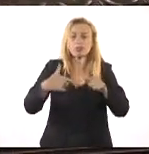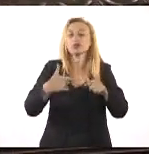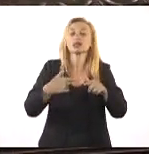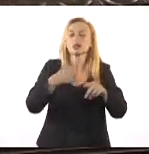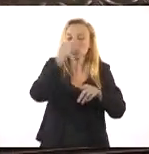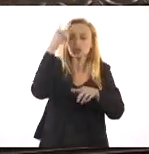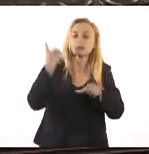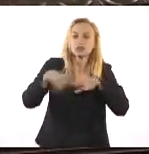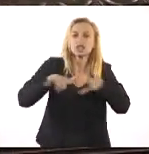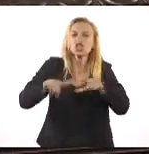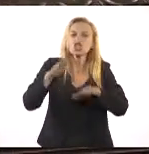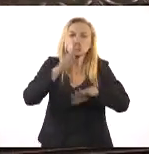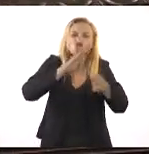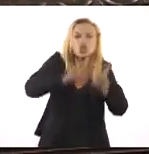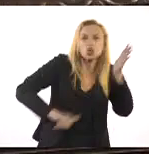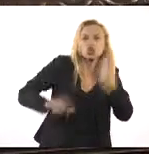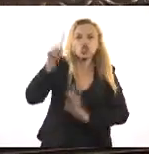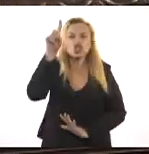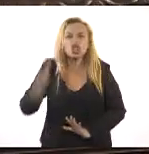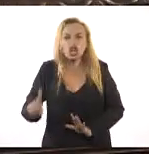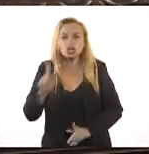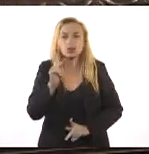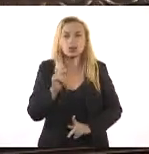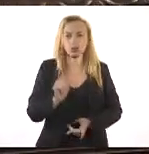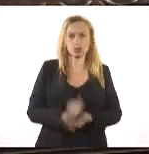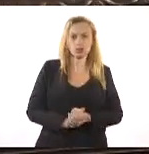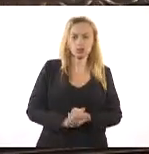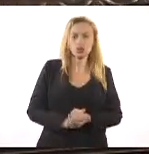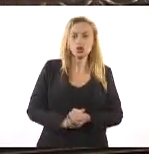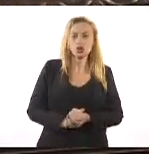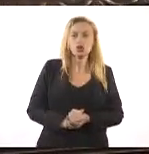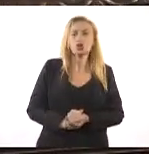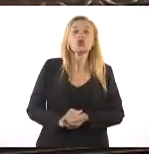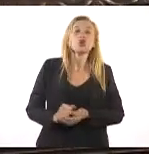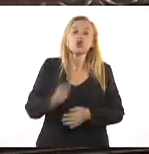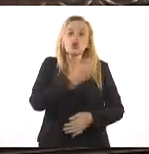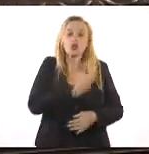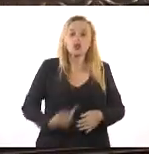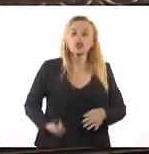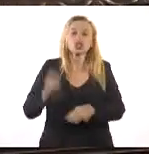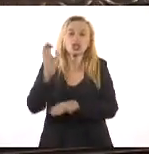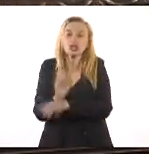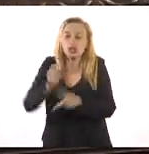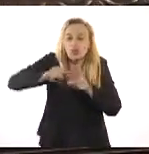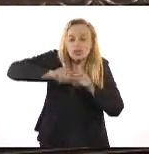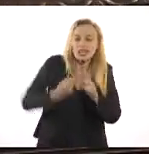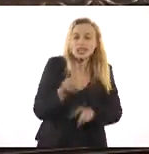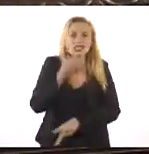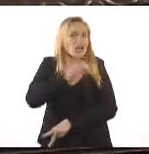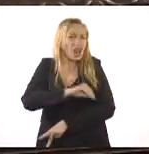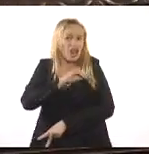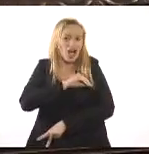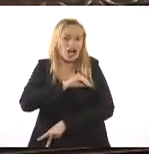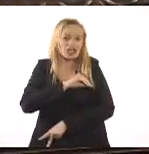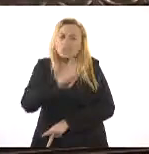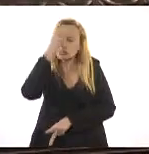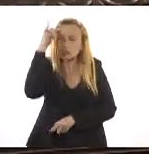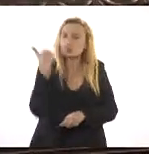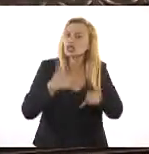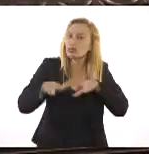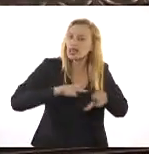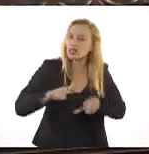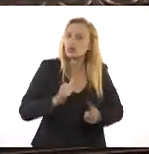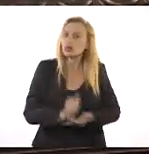da população, o governo estadual que não reajusta salários dos